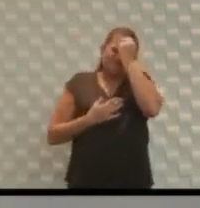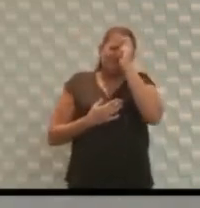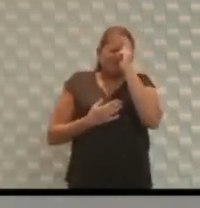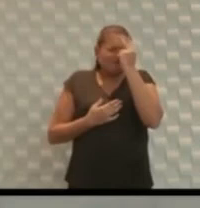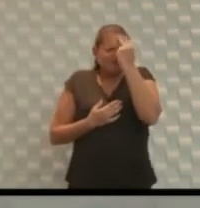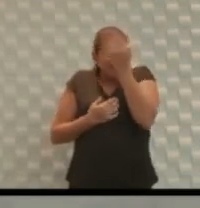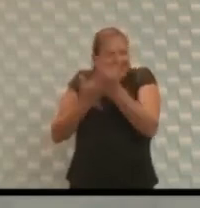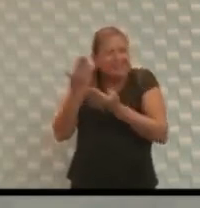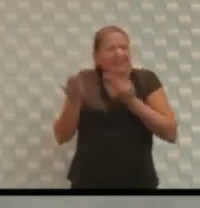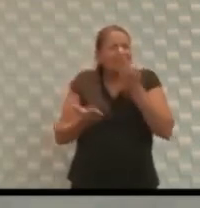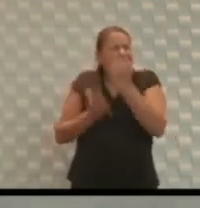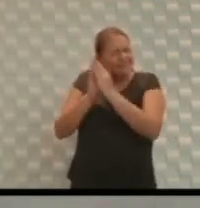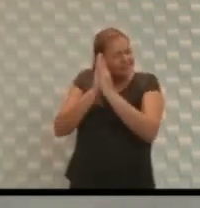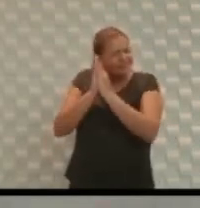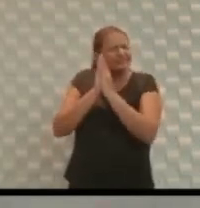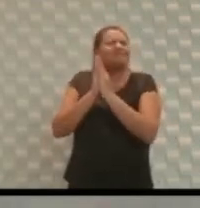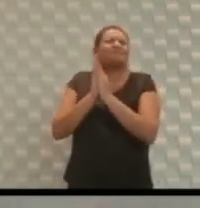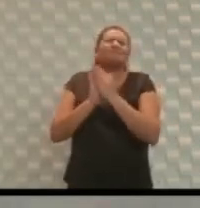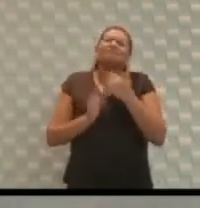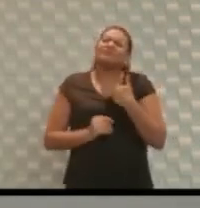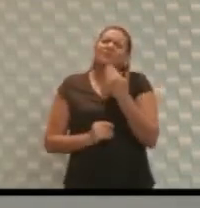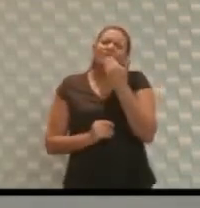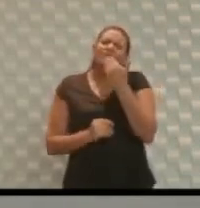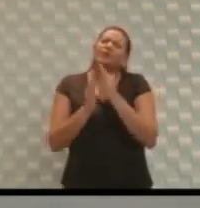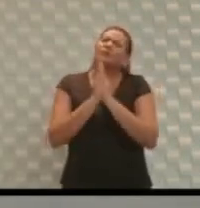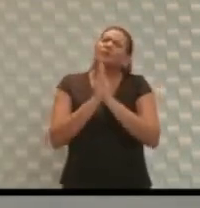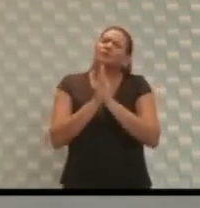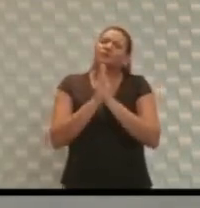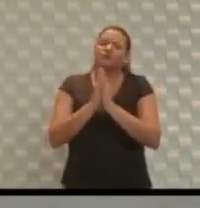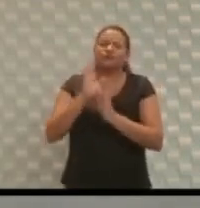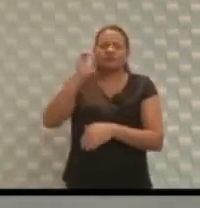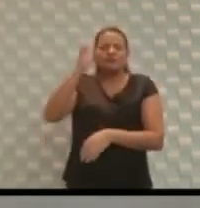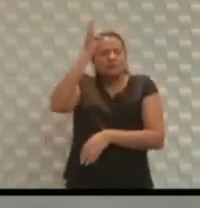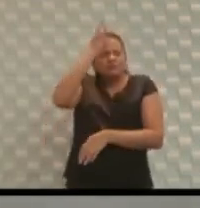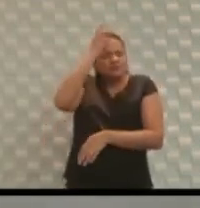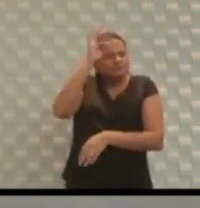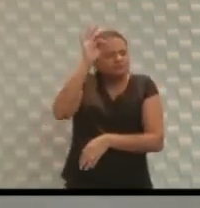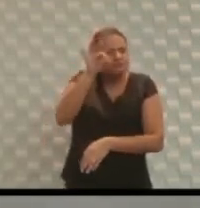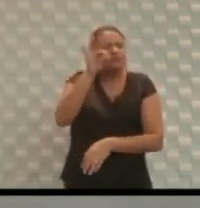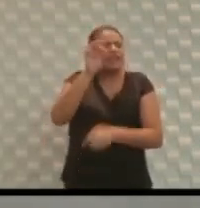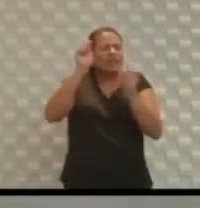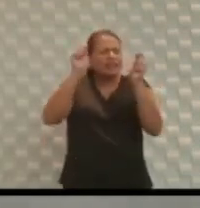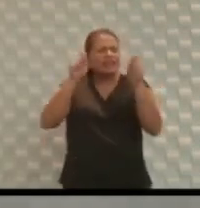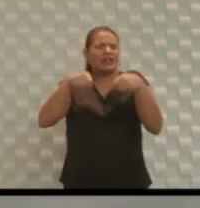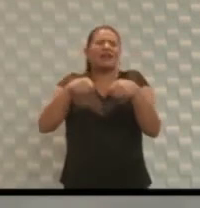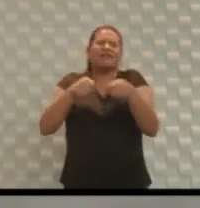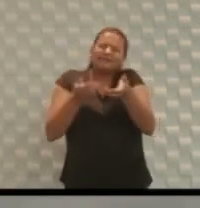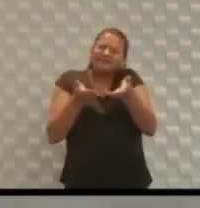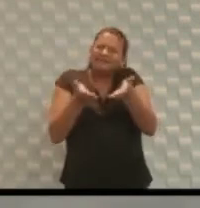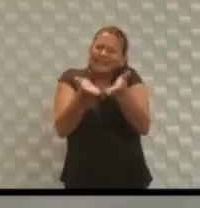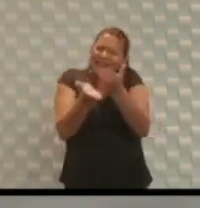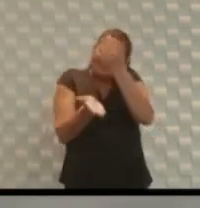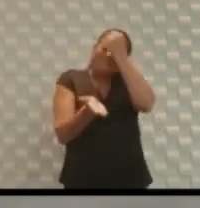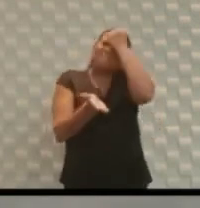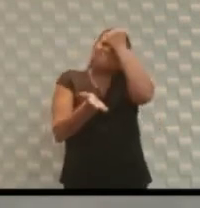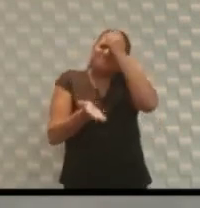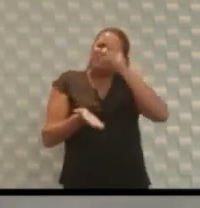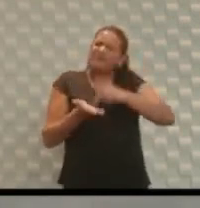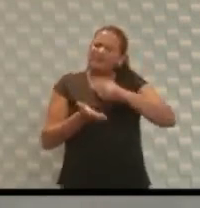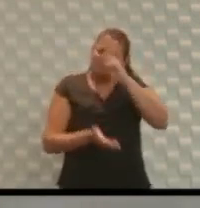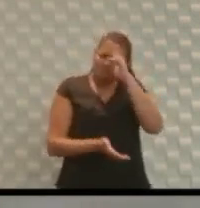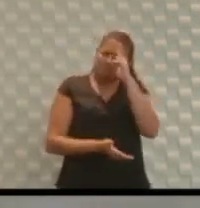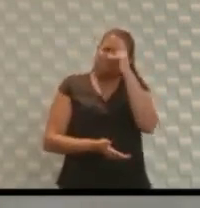Teu Espírito, tocando nos corações, trazendo arrependimento, trazendo conversão, Senhor